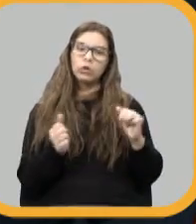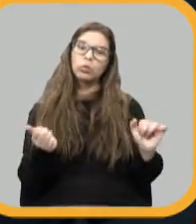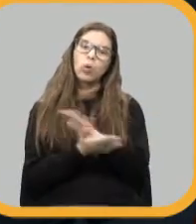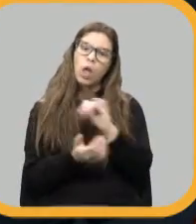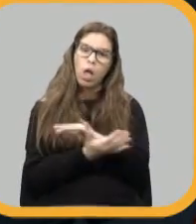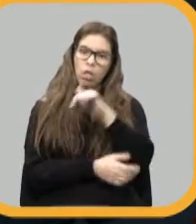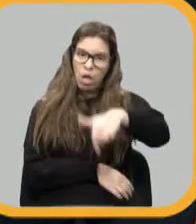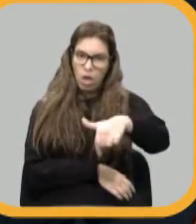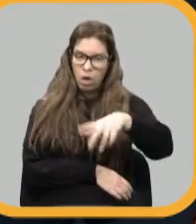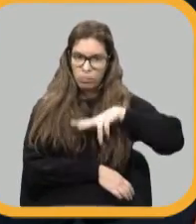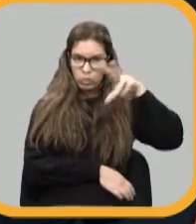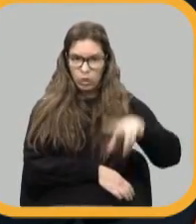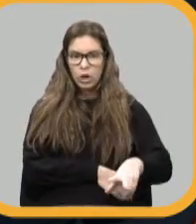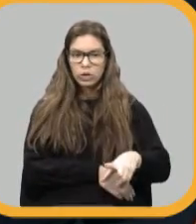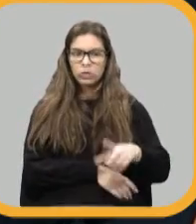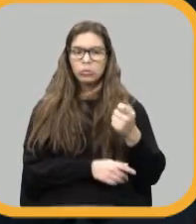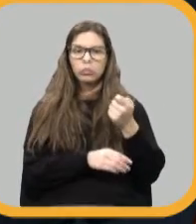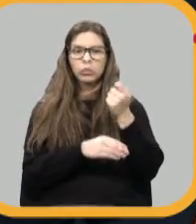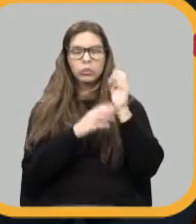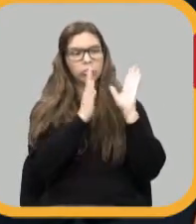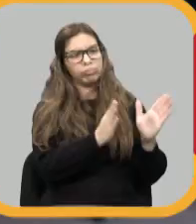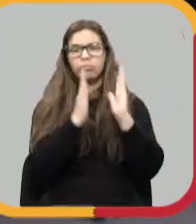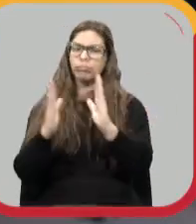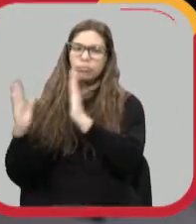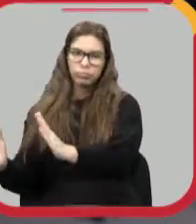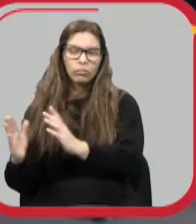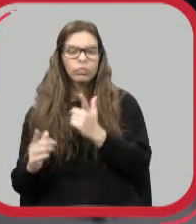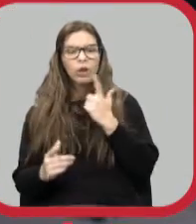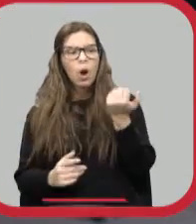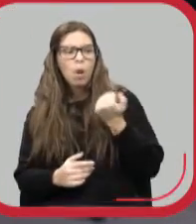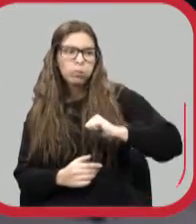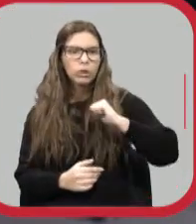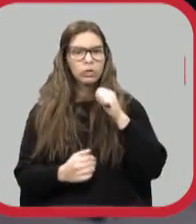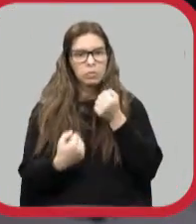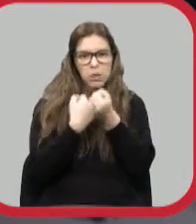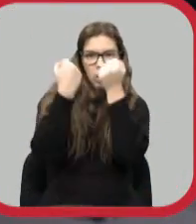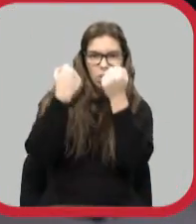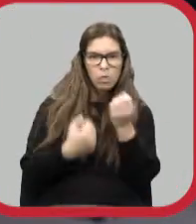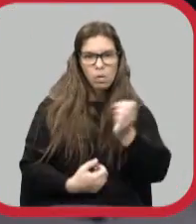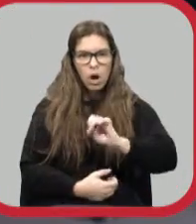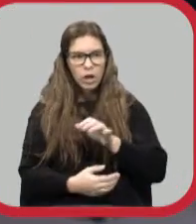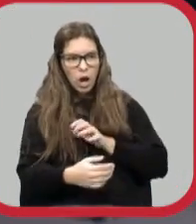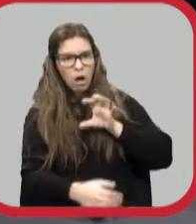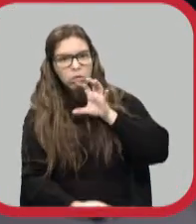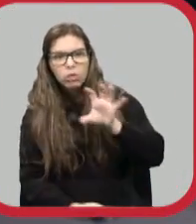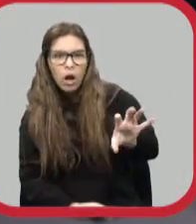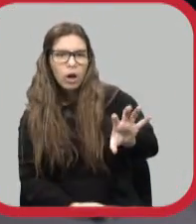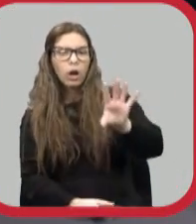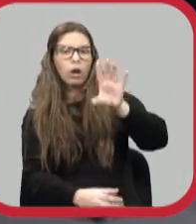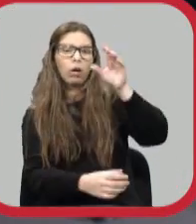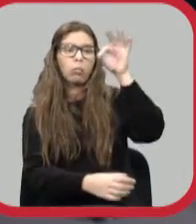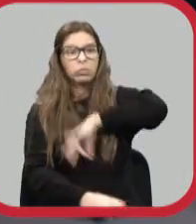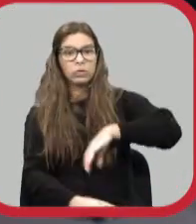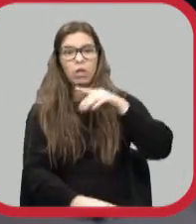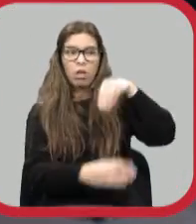o jornalismo em Portugal é uma classe muito segmentada. As pessoas não se apoiam mutuamente, as pessoas são as primeiras a atacar os colegas da própria